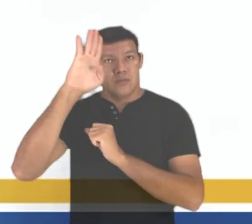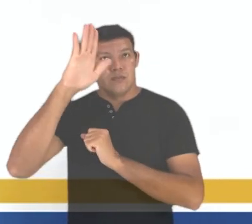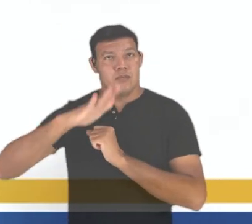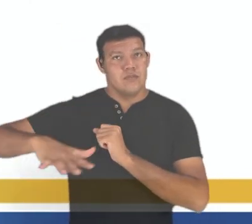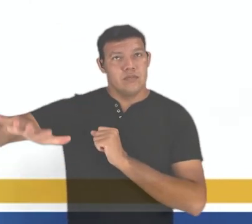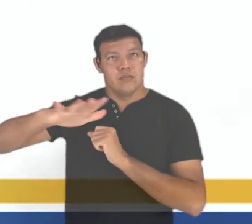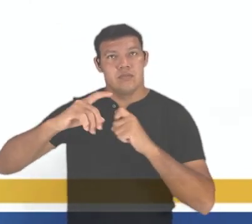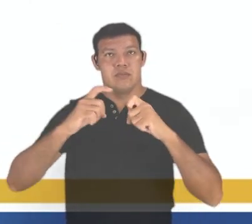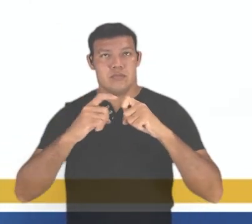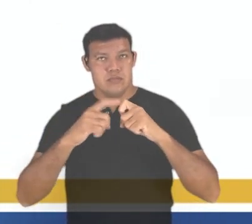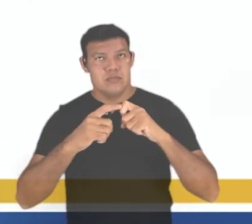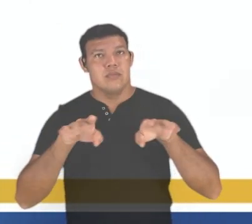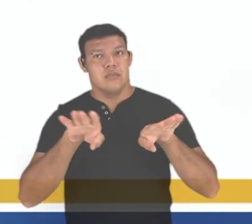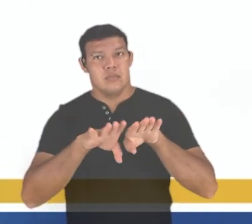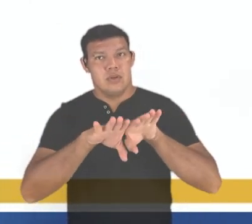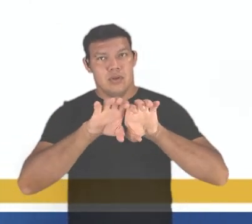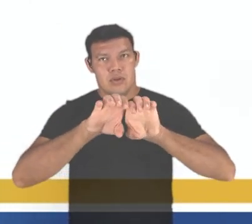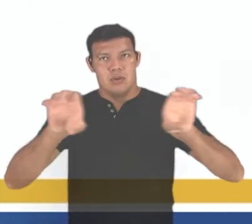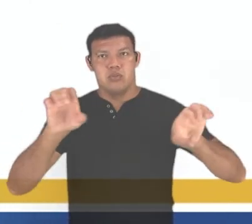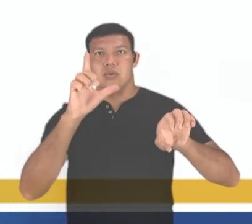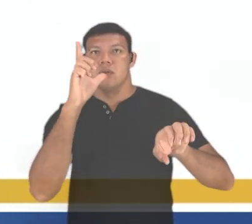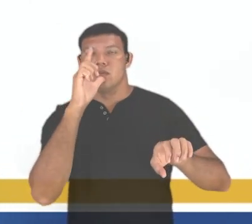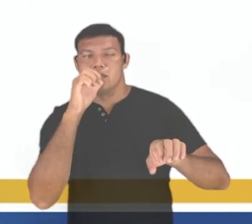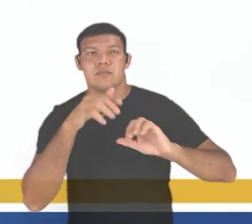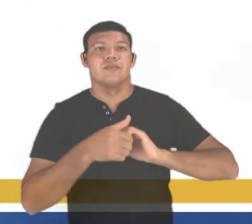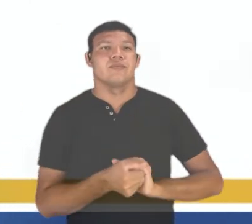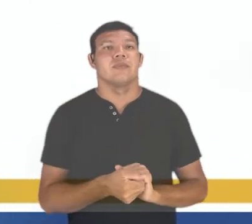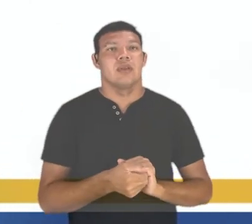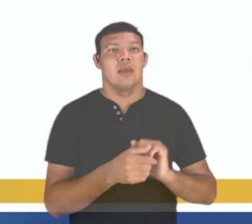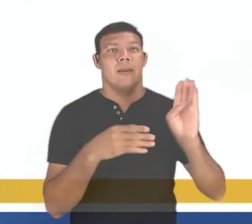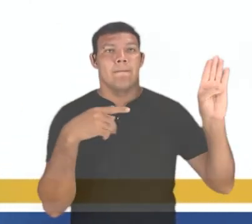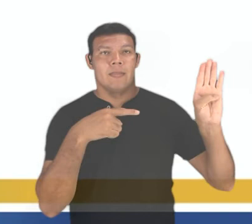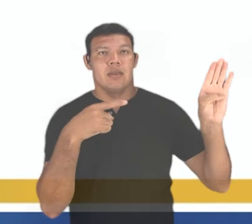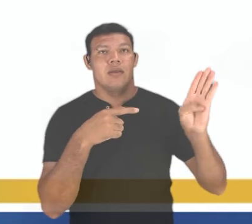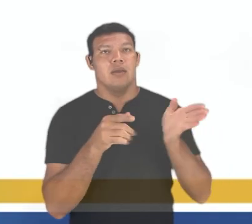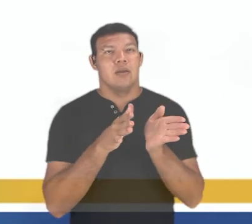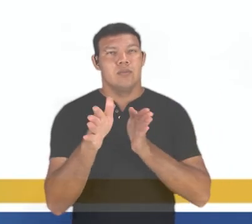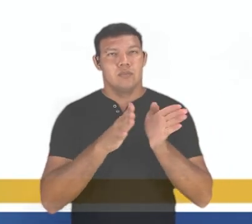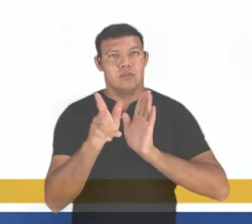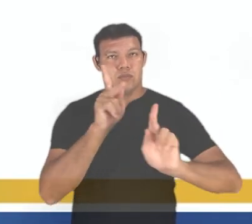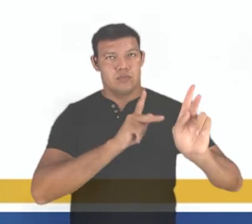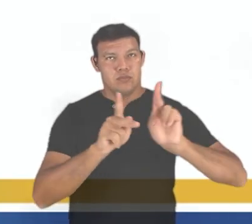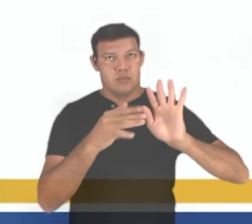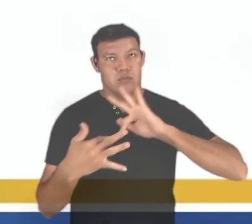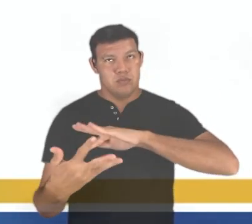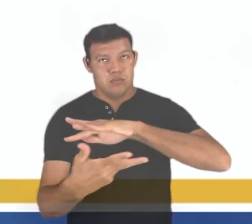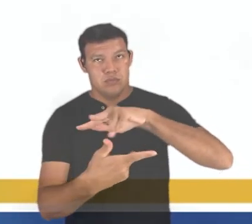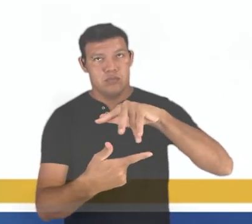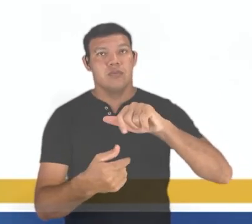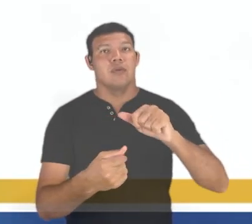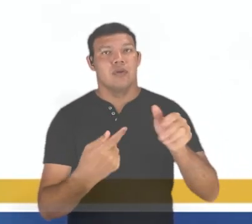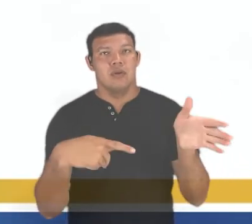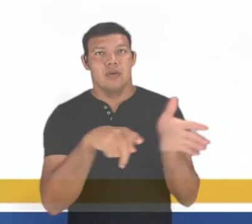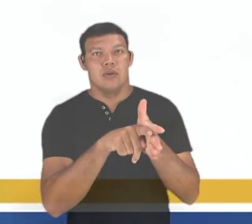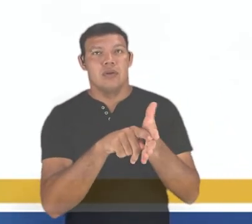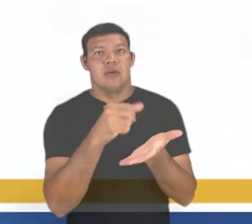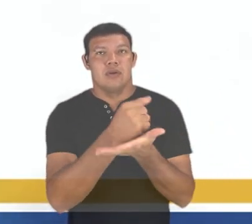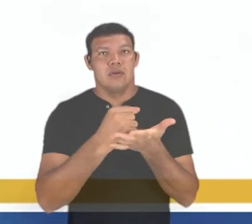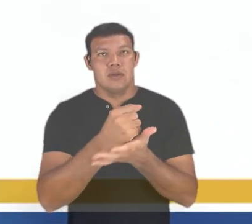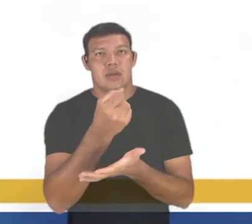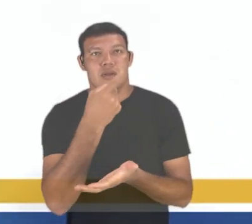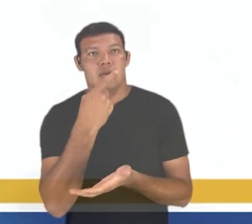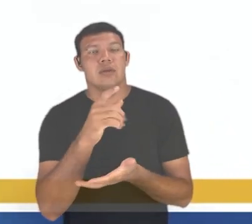básico, o acesso de toda a população mundial a remédio e tratamento de saúde mais moderno e eficaz, o